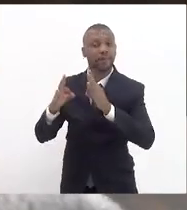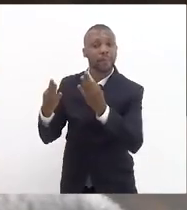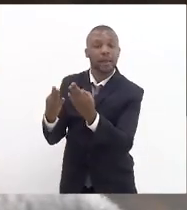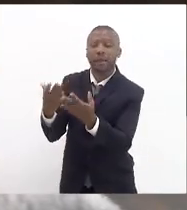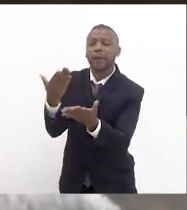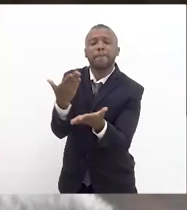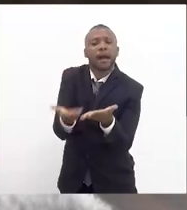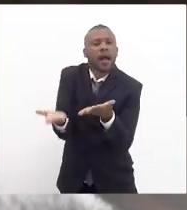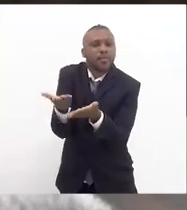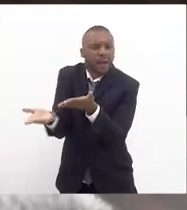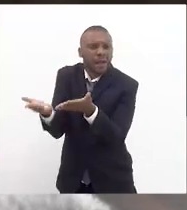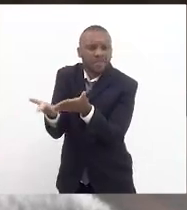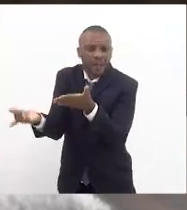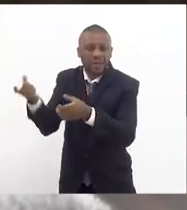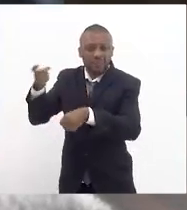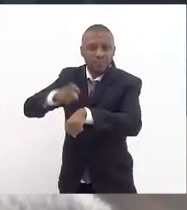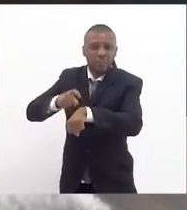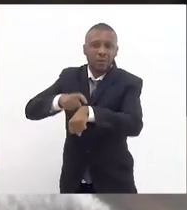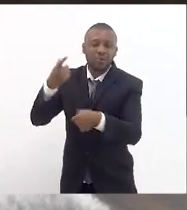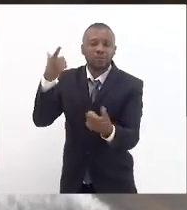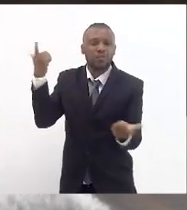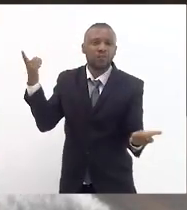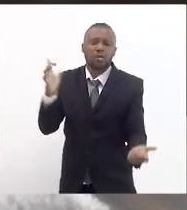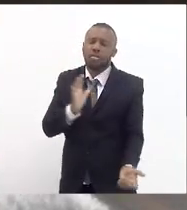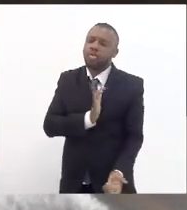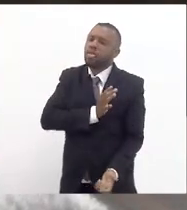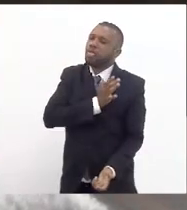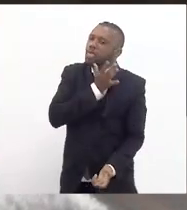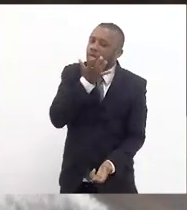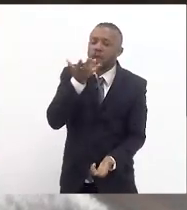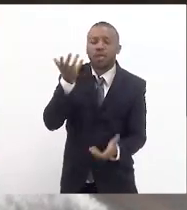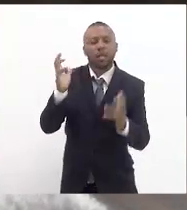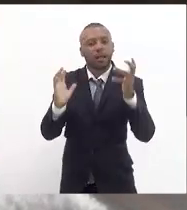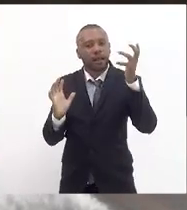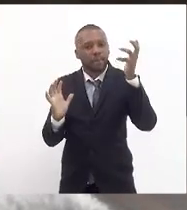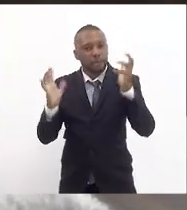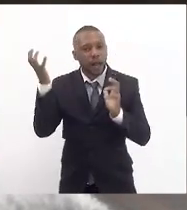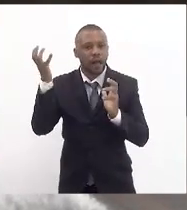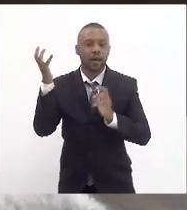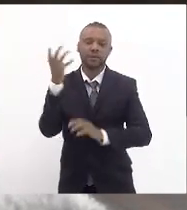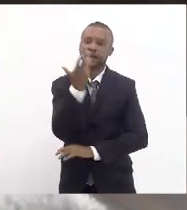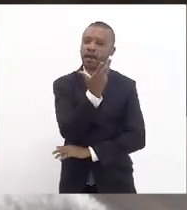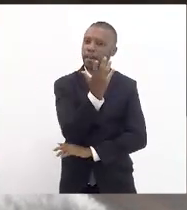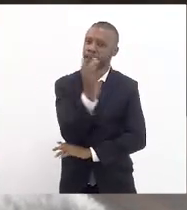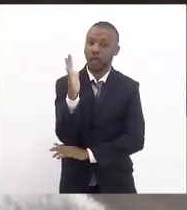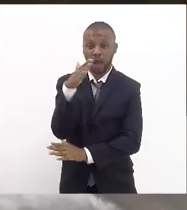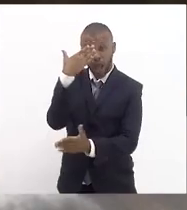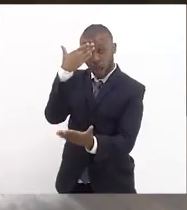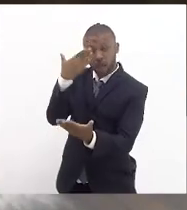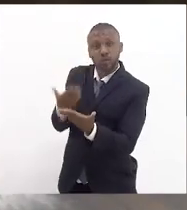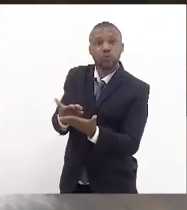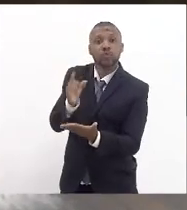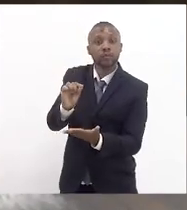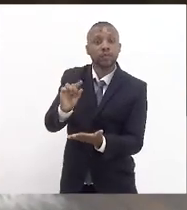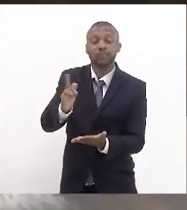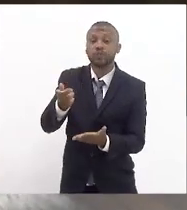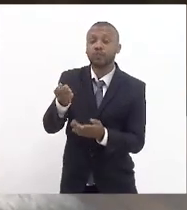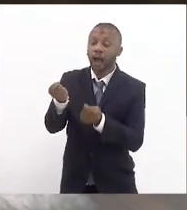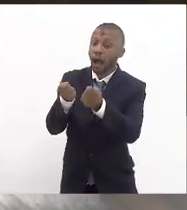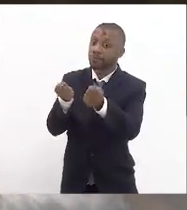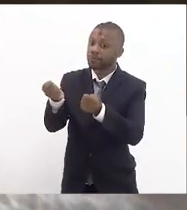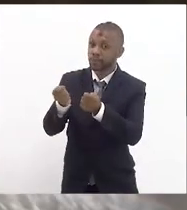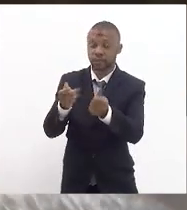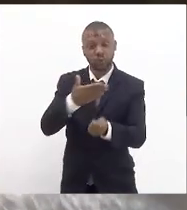em tragédias evitáveis, climáticas e ambientais, eu acredito que a gerência do poder público